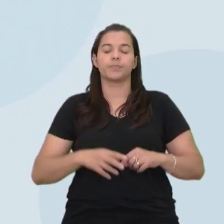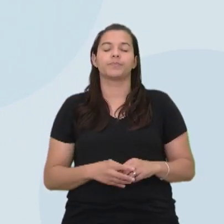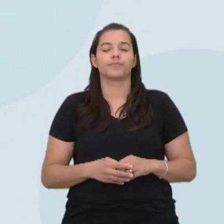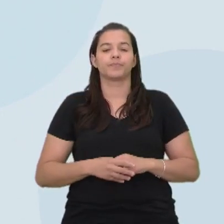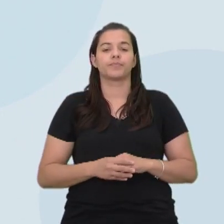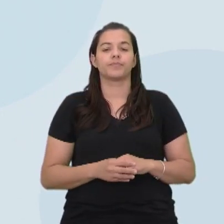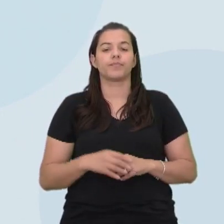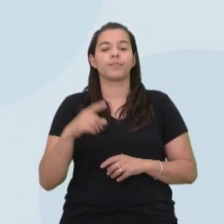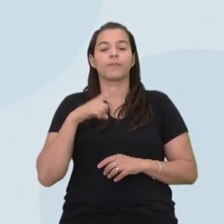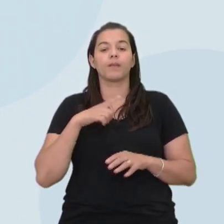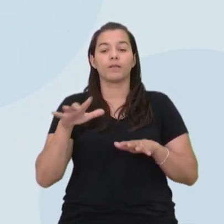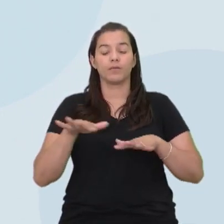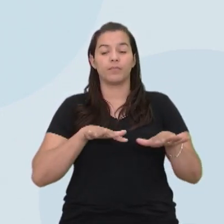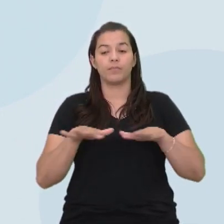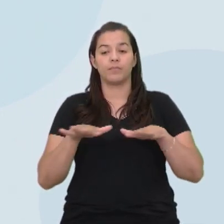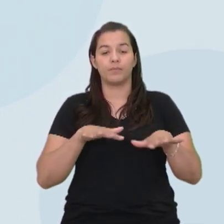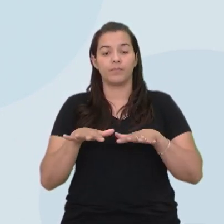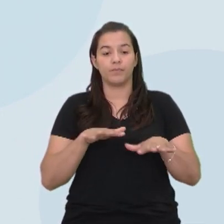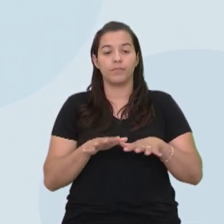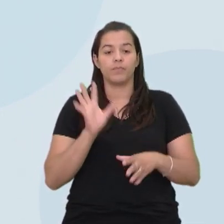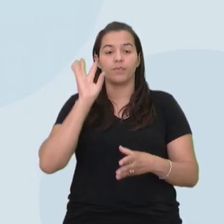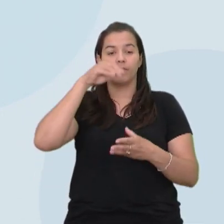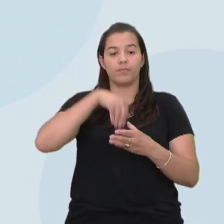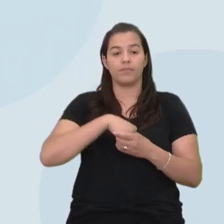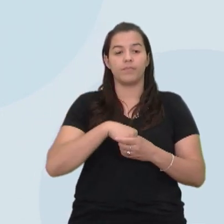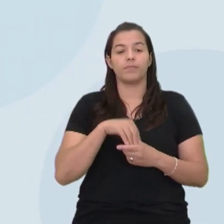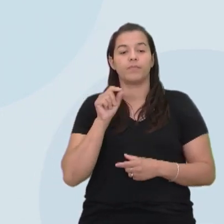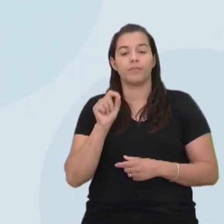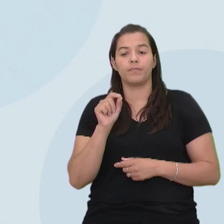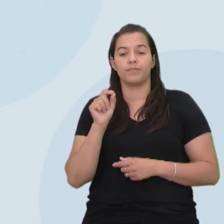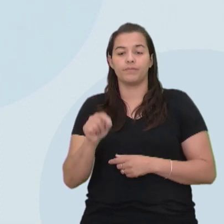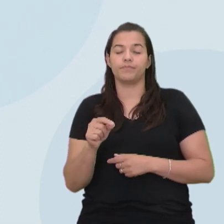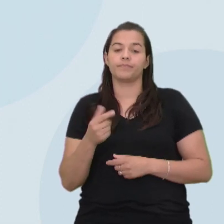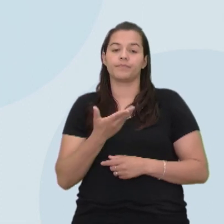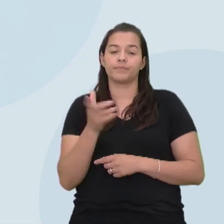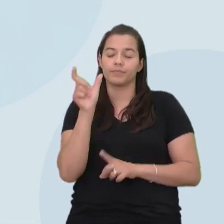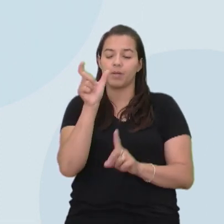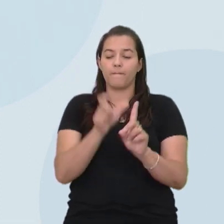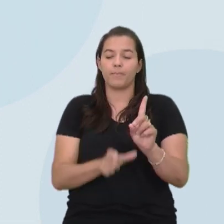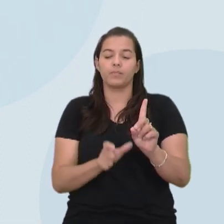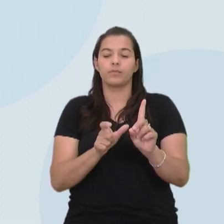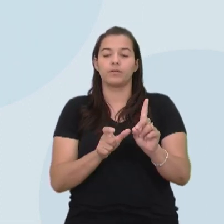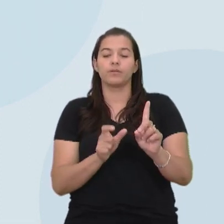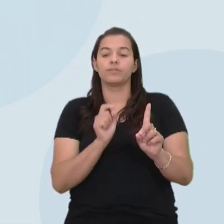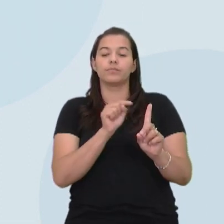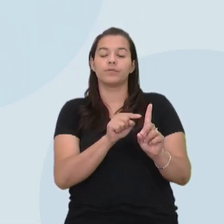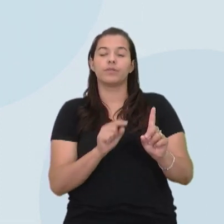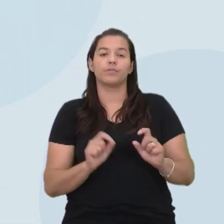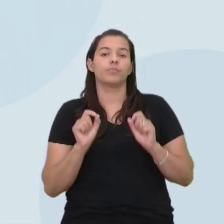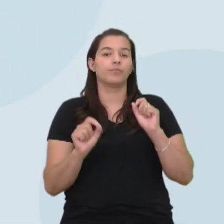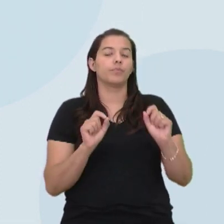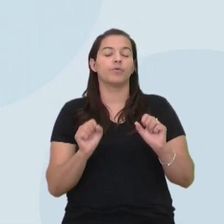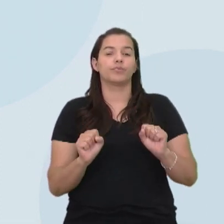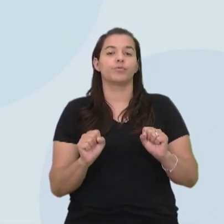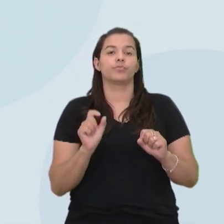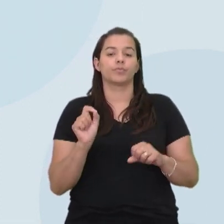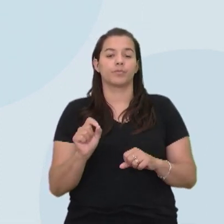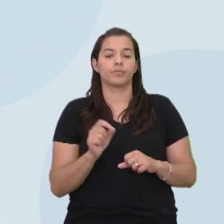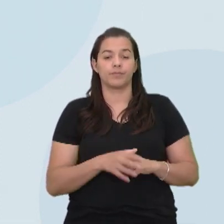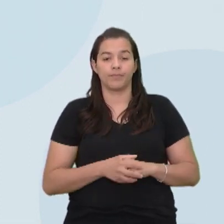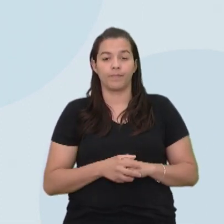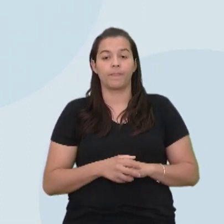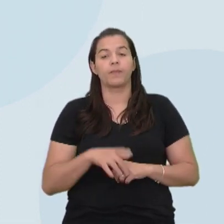de movimento, o que será que tem dentro de movimento? O que meu personagem pode fazer relacionado com movimento? Então, movimentos